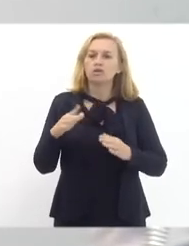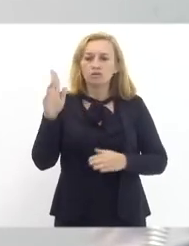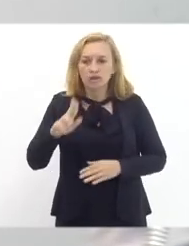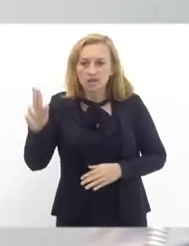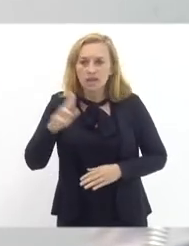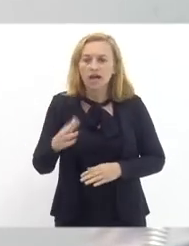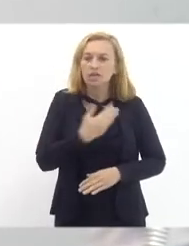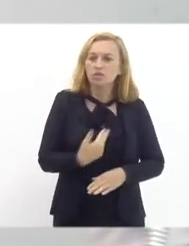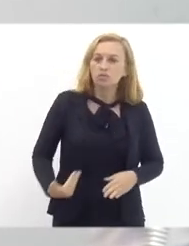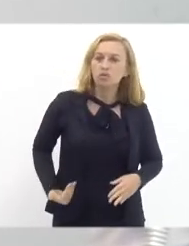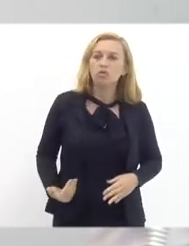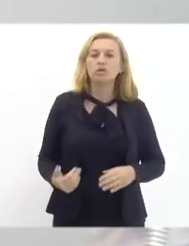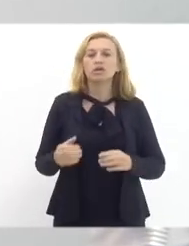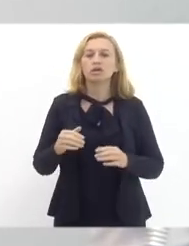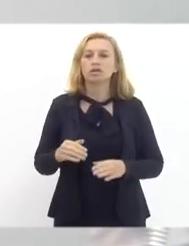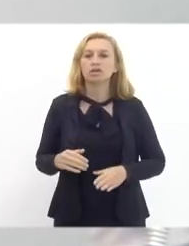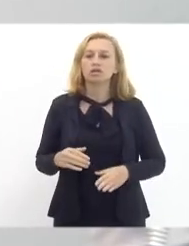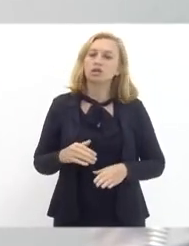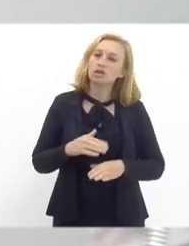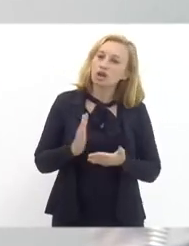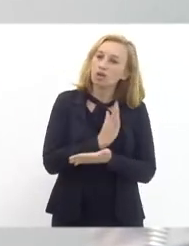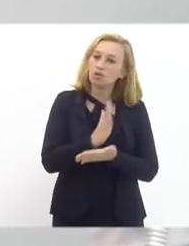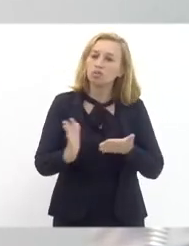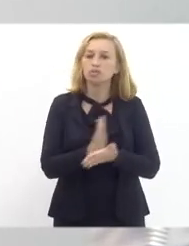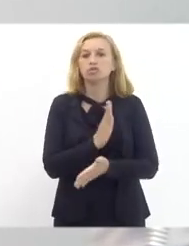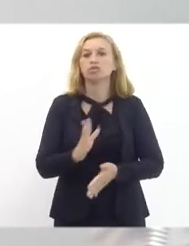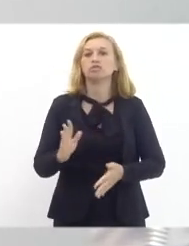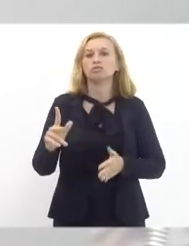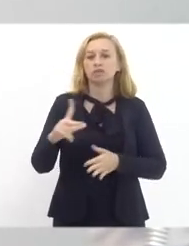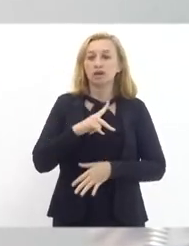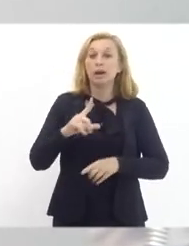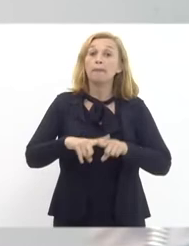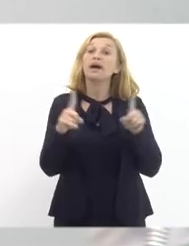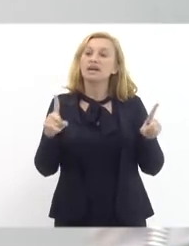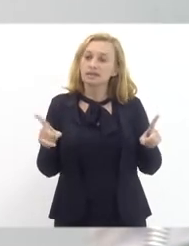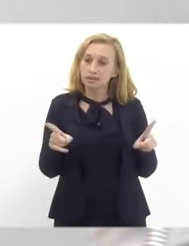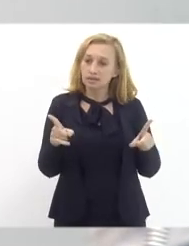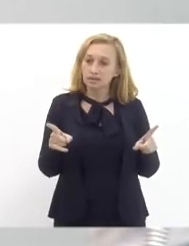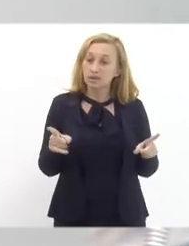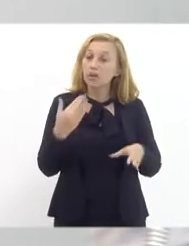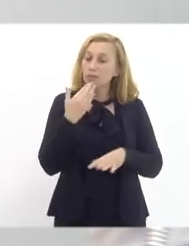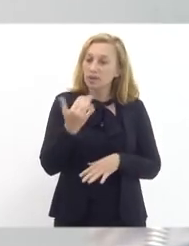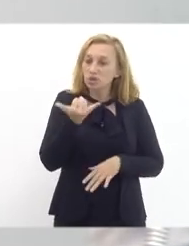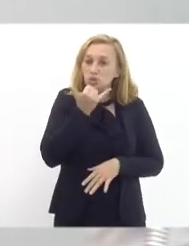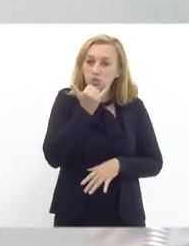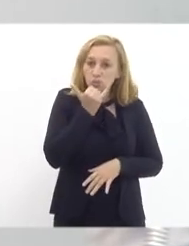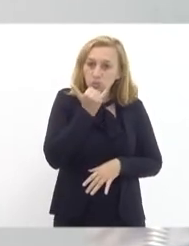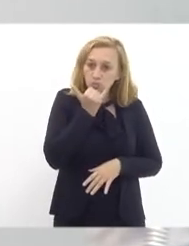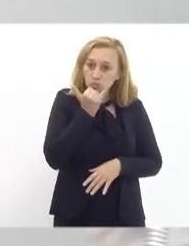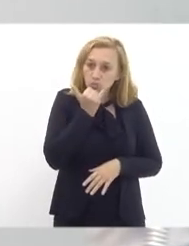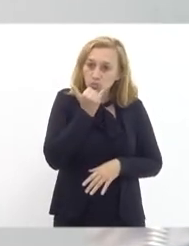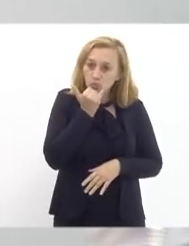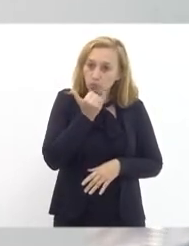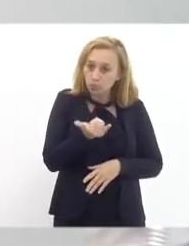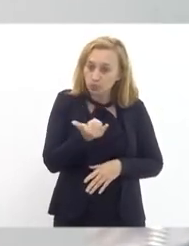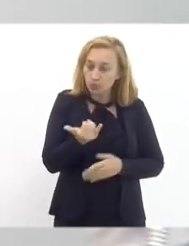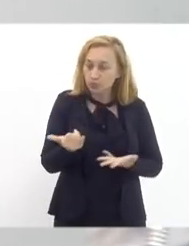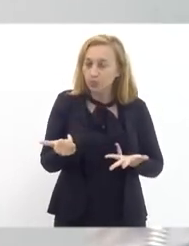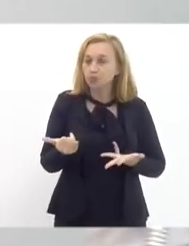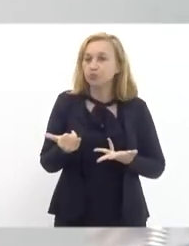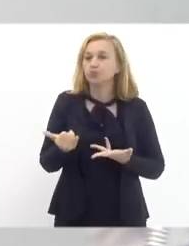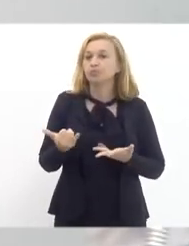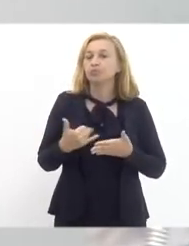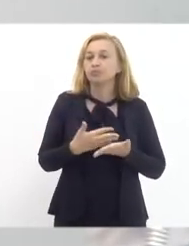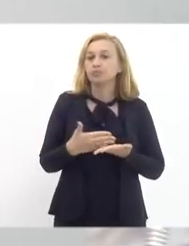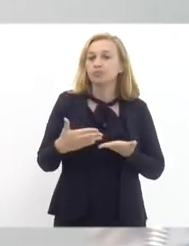muitos também de universidade particular. Mas peço desculpa dessa